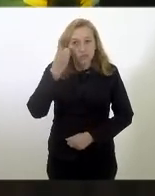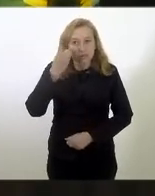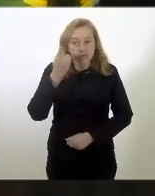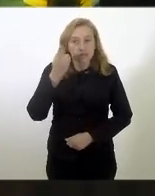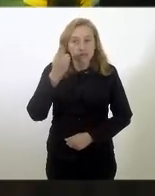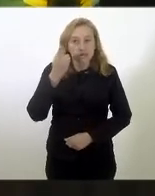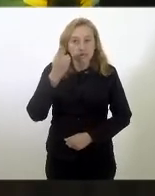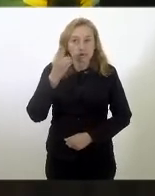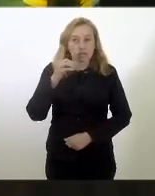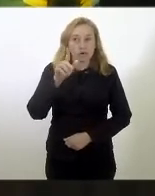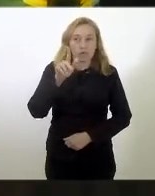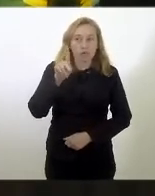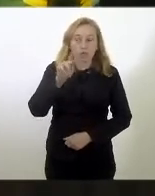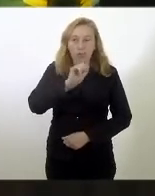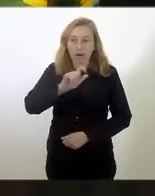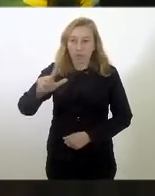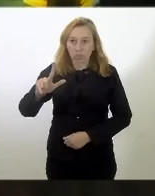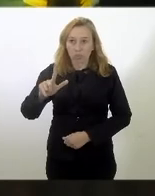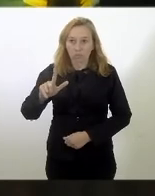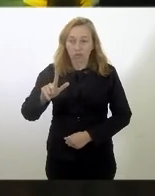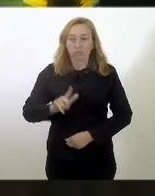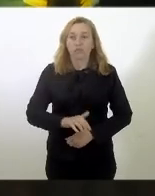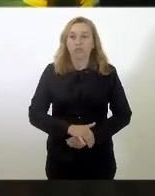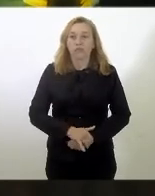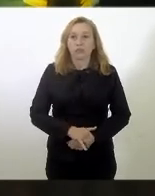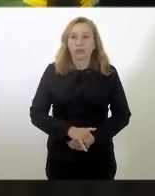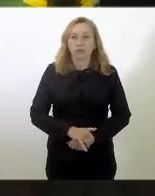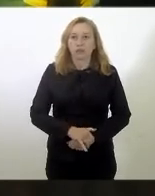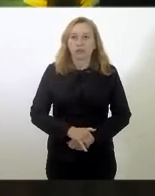deputado Pobel.